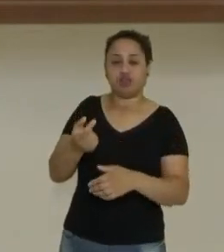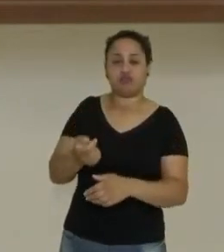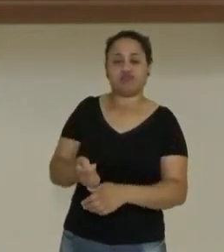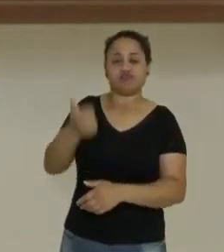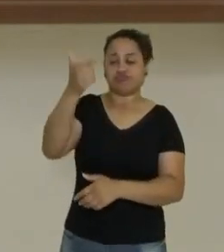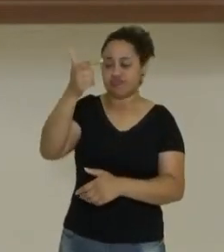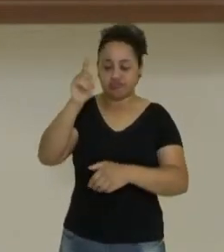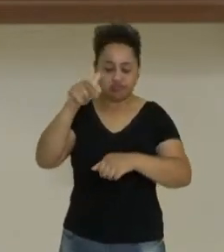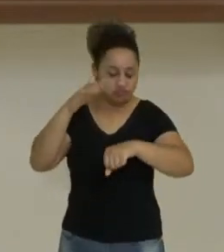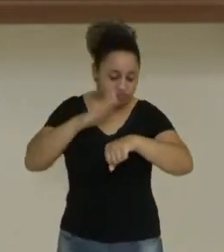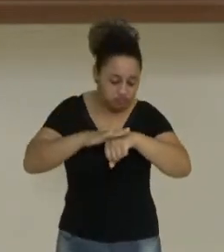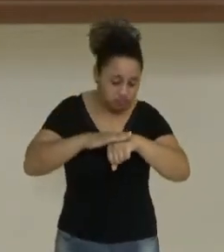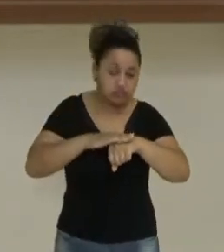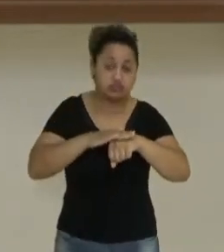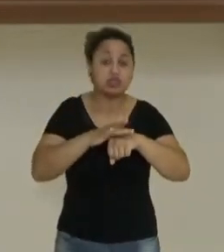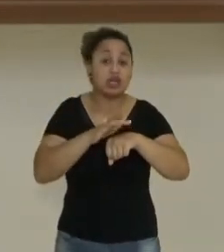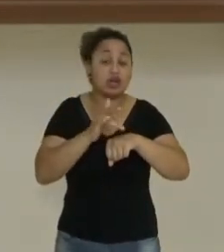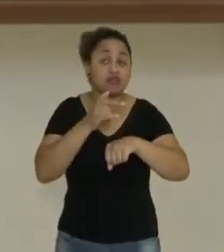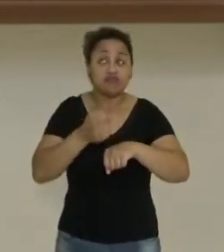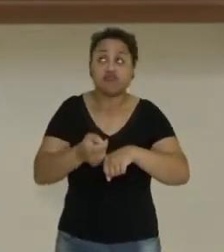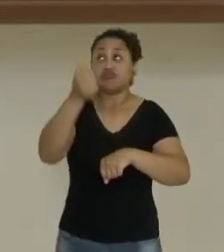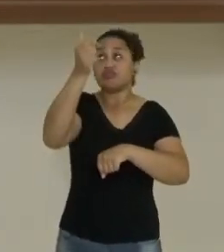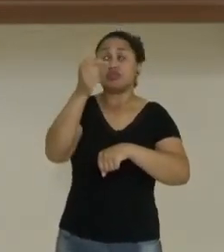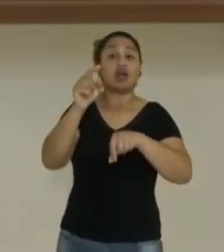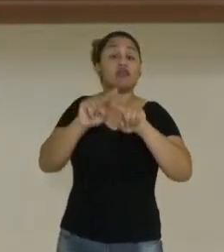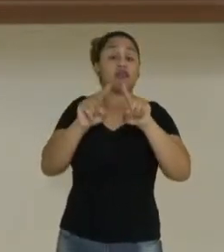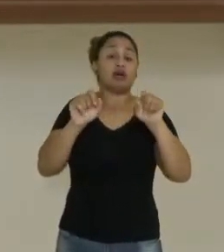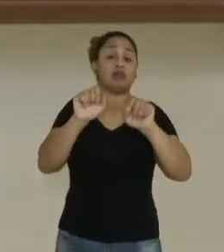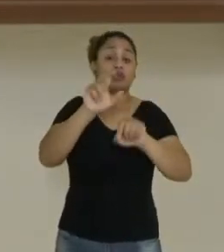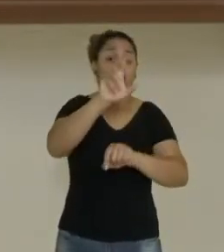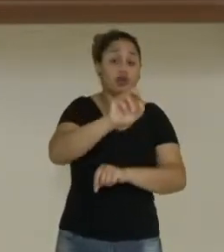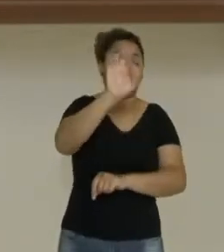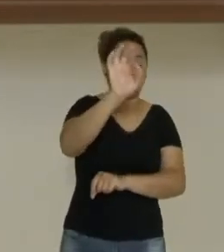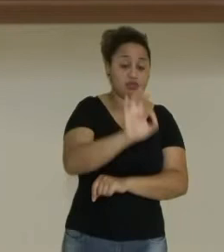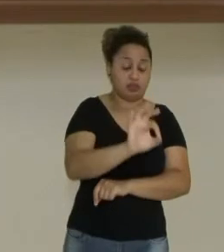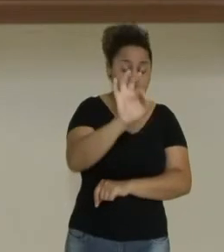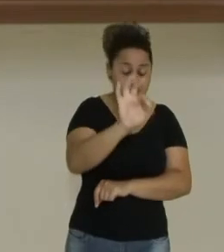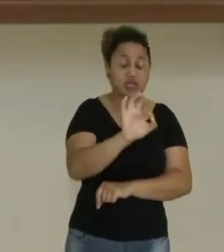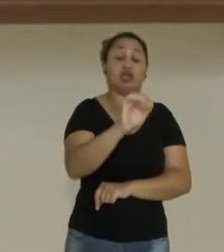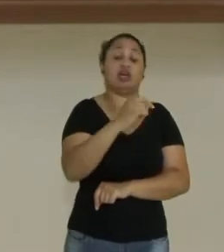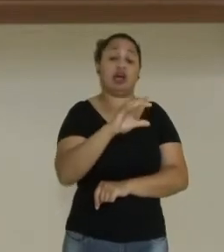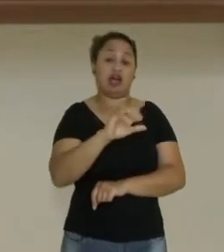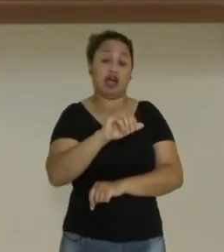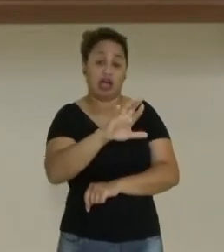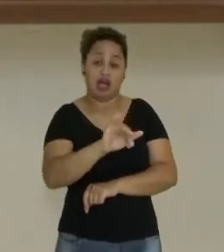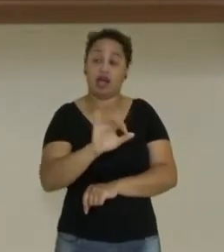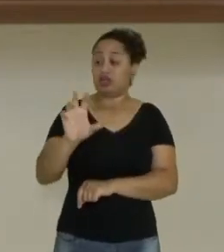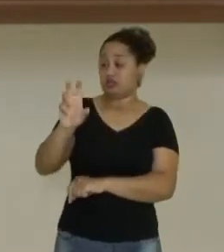coroa, né? Eu vou jogar, eu não sei, eu tenho o quê? 50% de chance de ser cara,